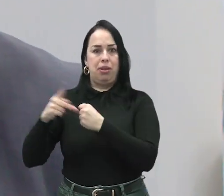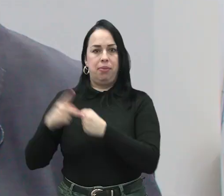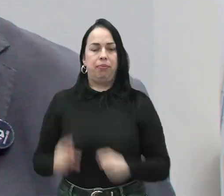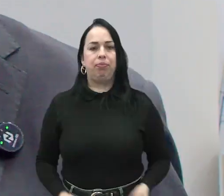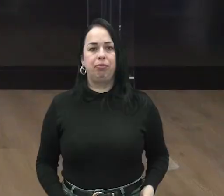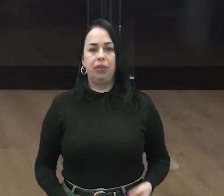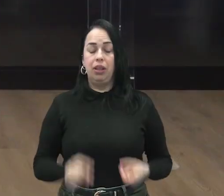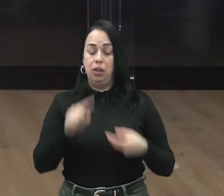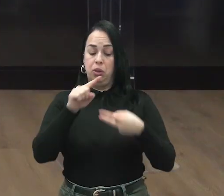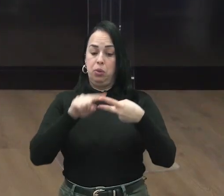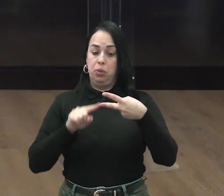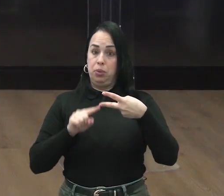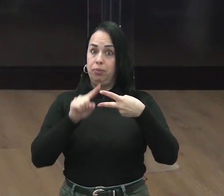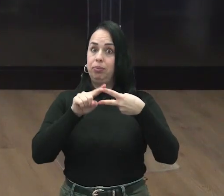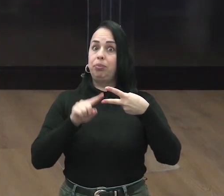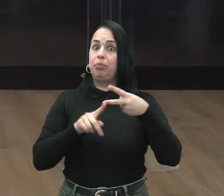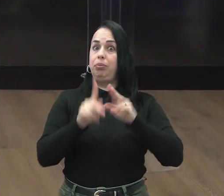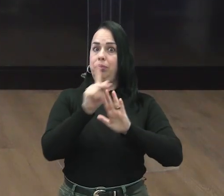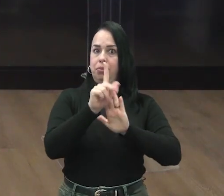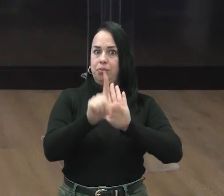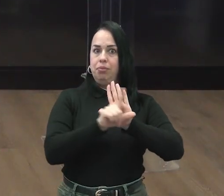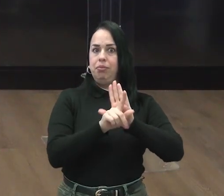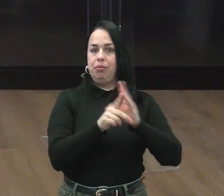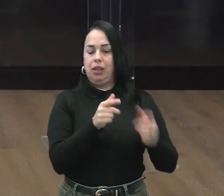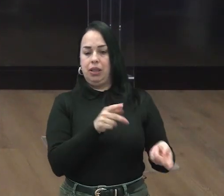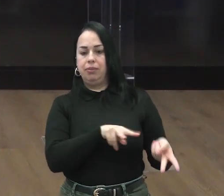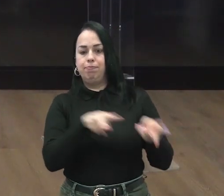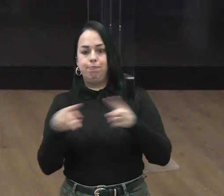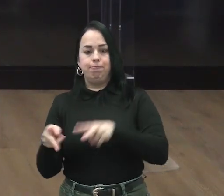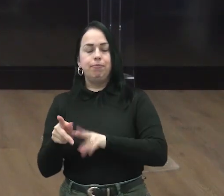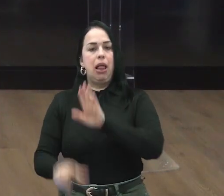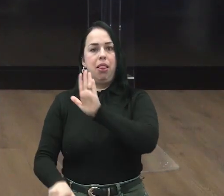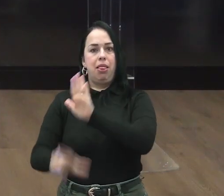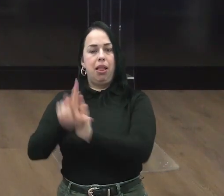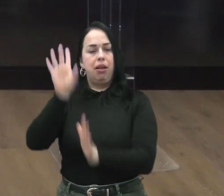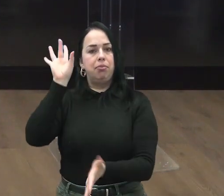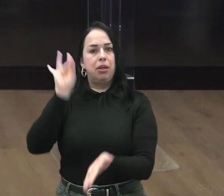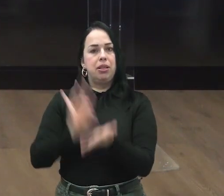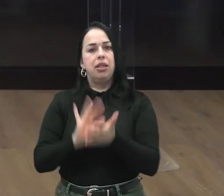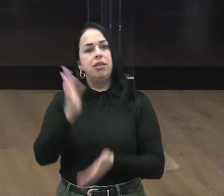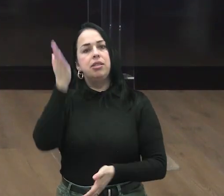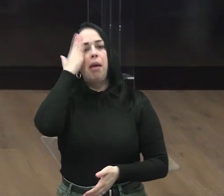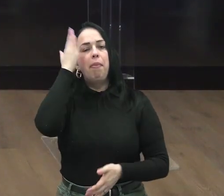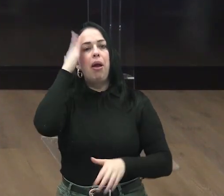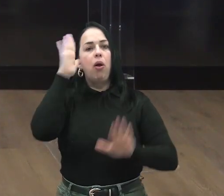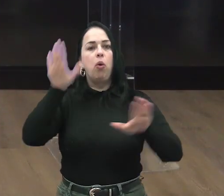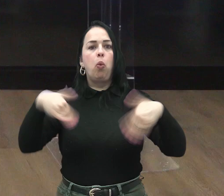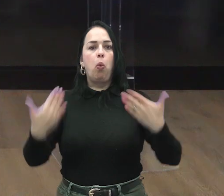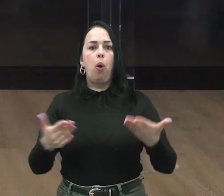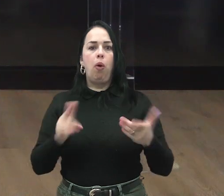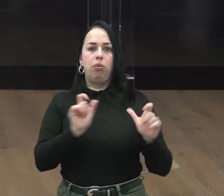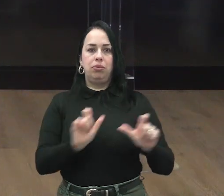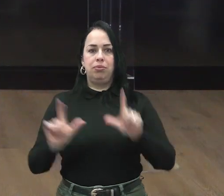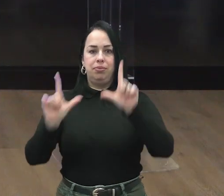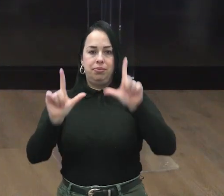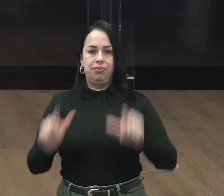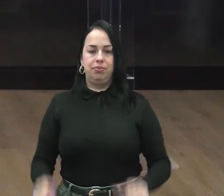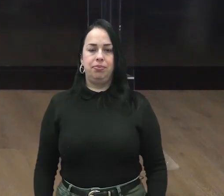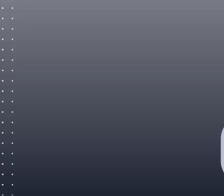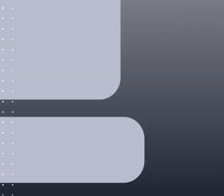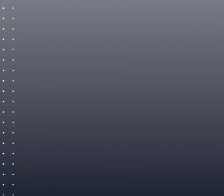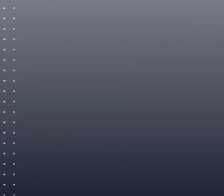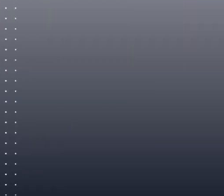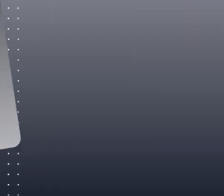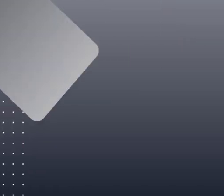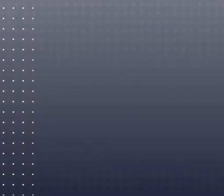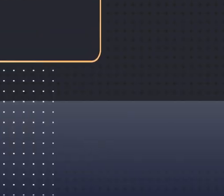na cidade de Petrolina. E 2 novas regras entraram em vigor em São José. Vamos saber quais são elas no quadro Agora é Lei.